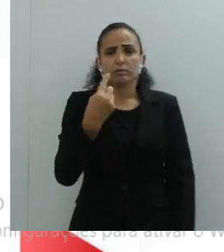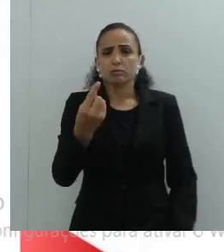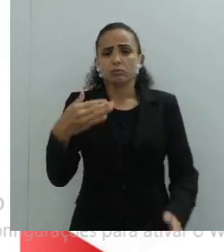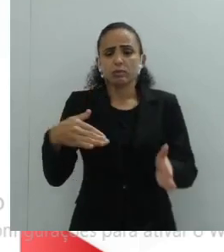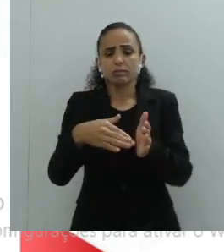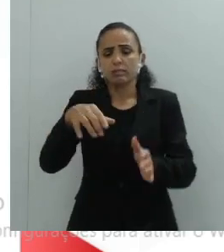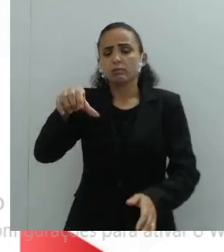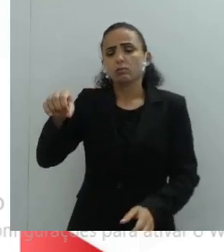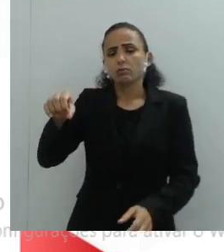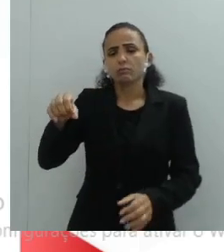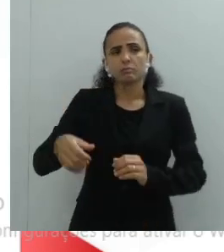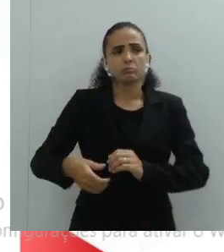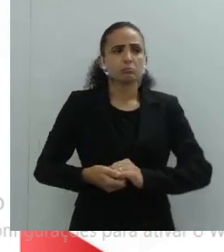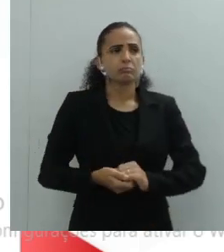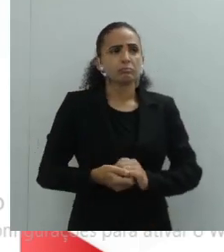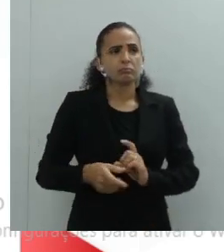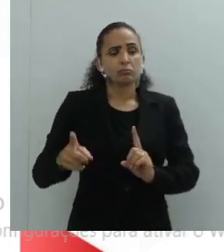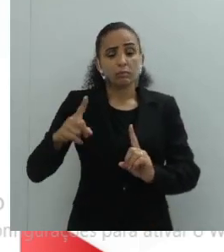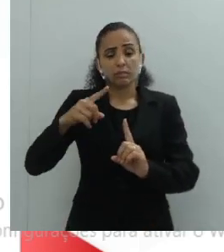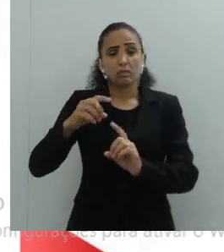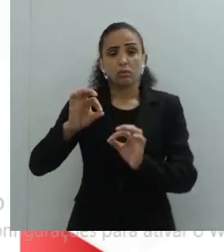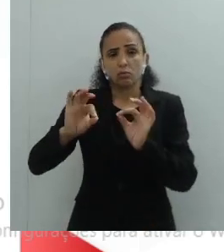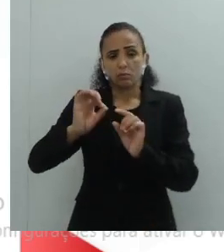Então, como era esse quipu? Então, eles tinham